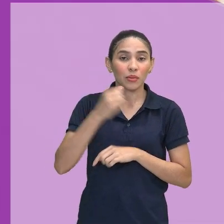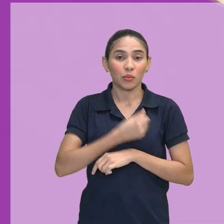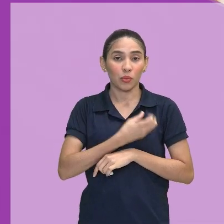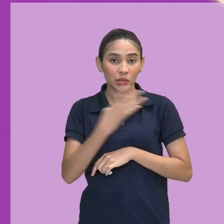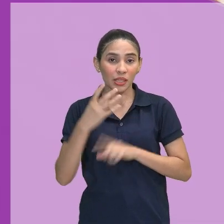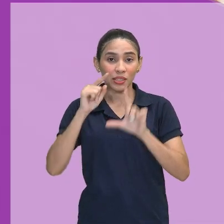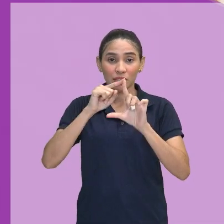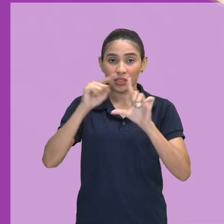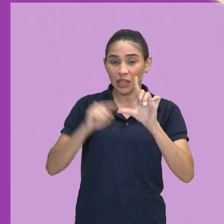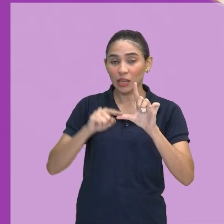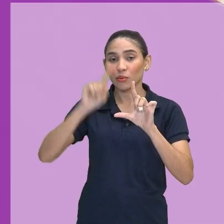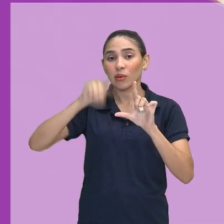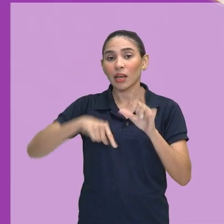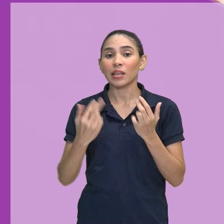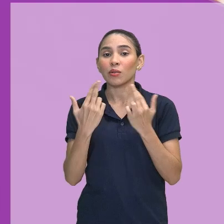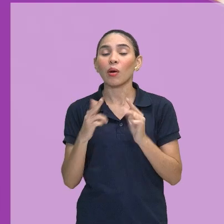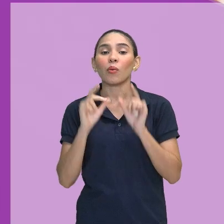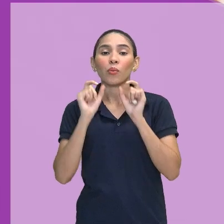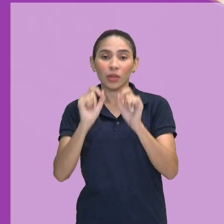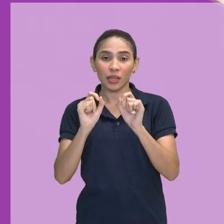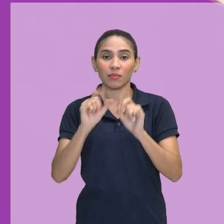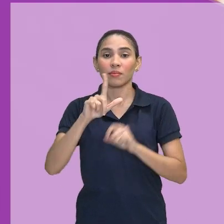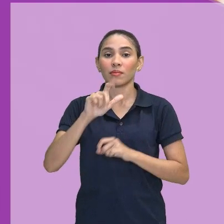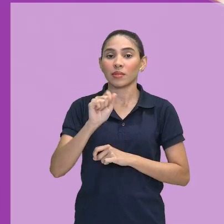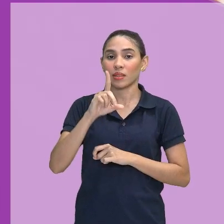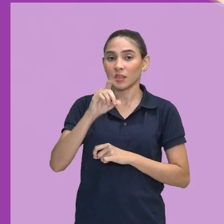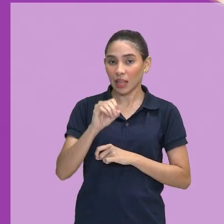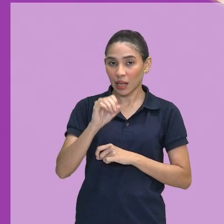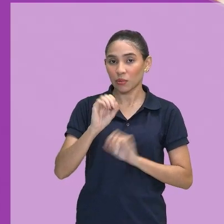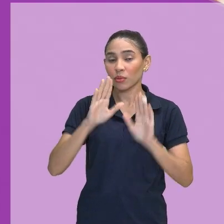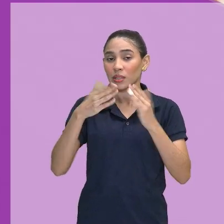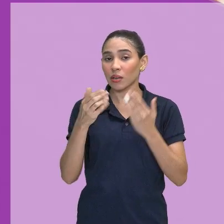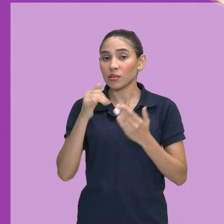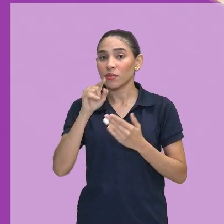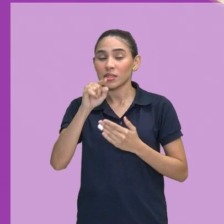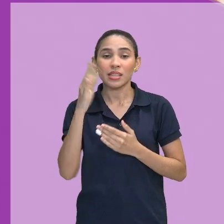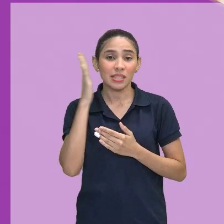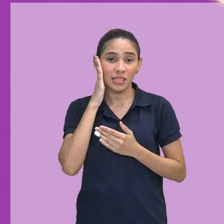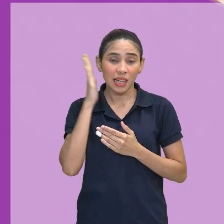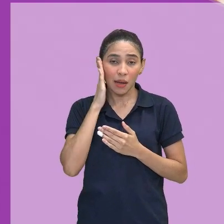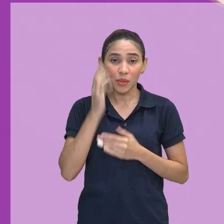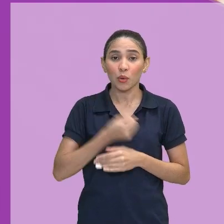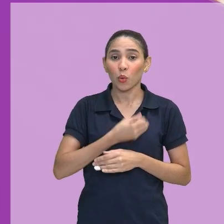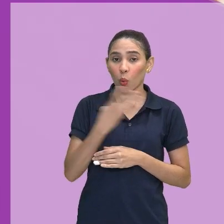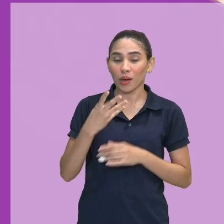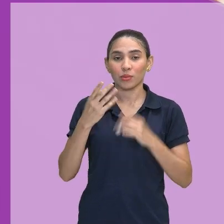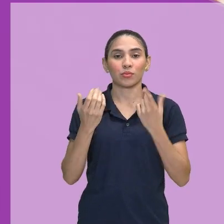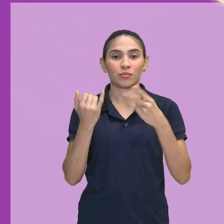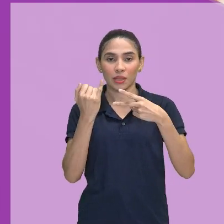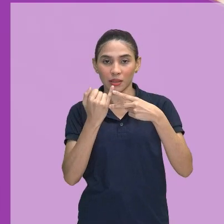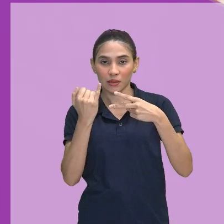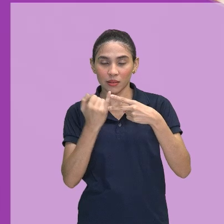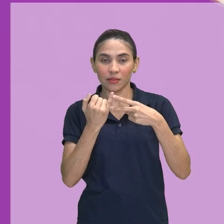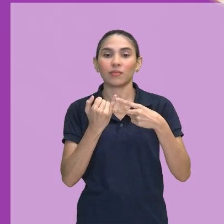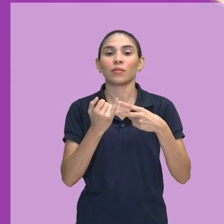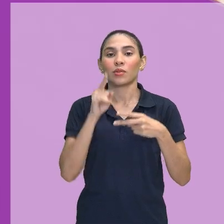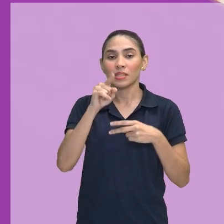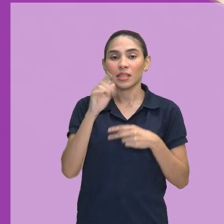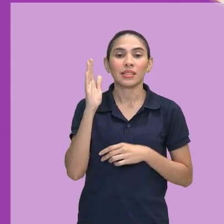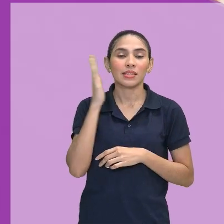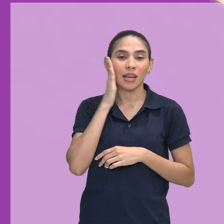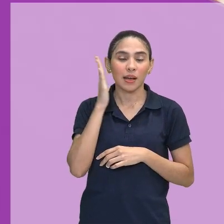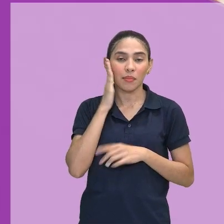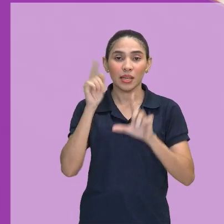de ângulos é a mesma quantidade de lados. Então, se você sabe quantos lados tem um polígono, você também sabe quantos ângulos ele